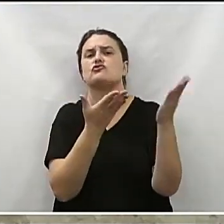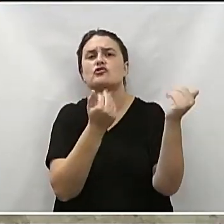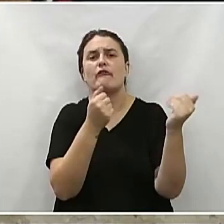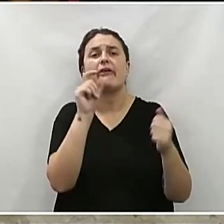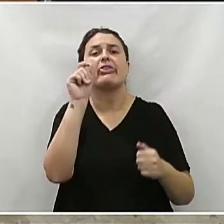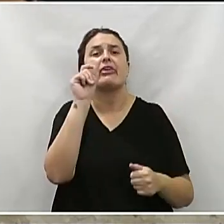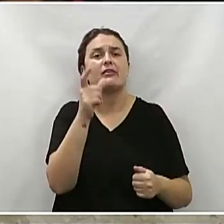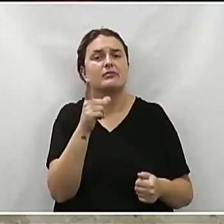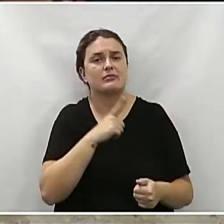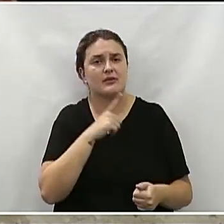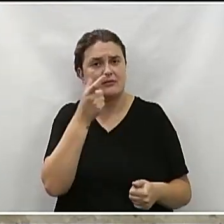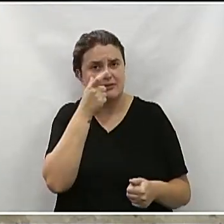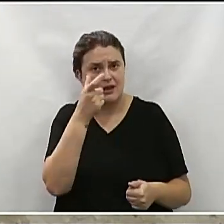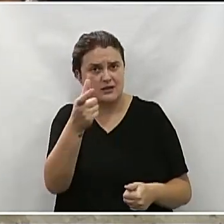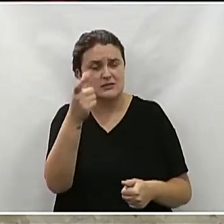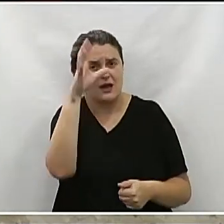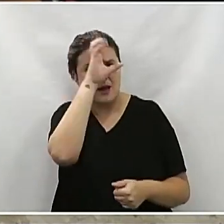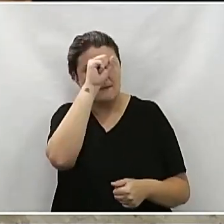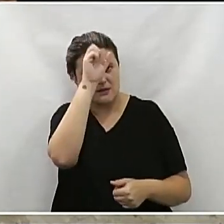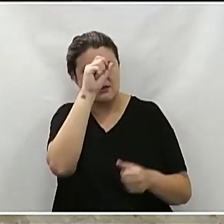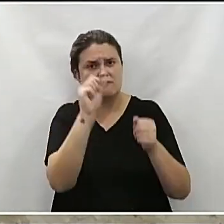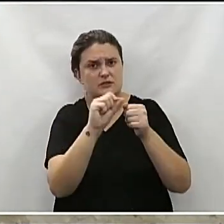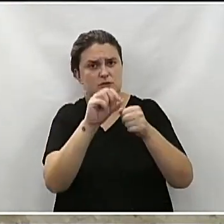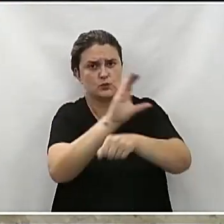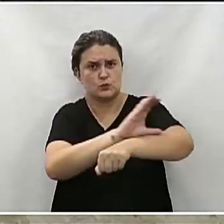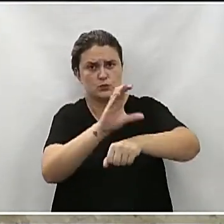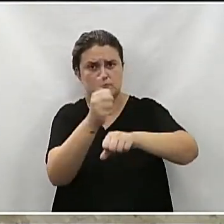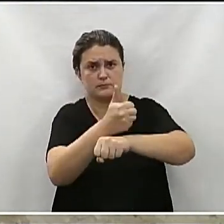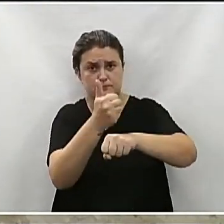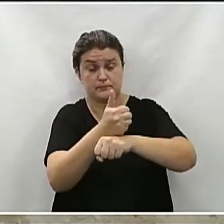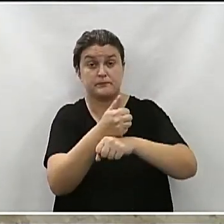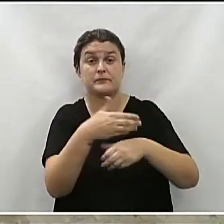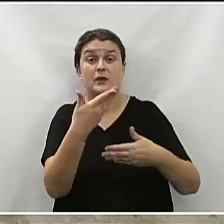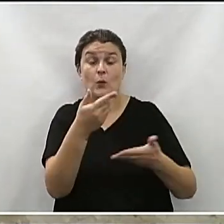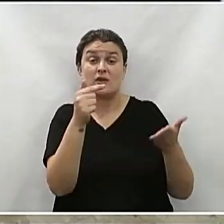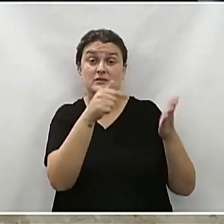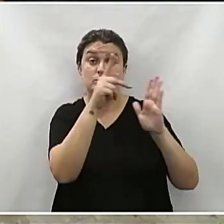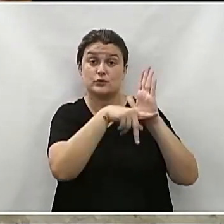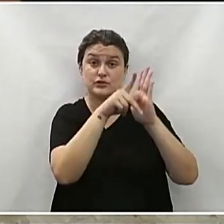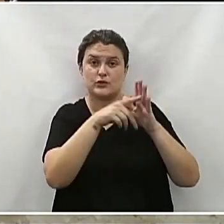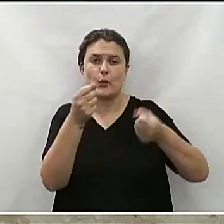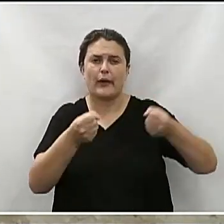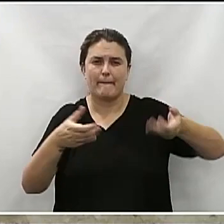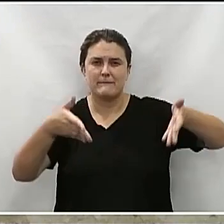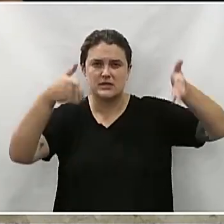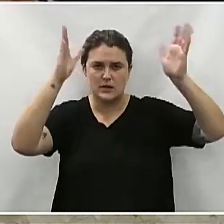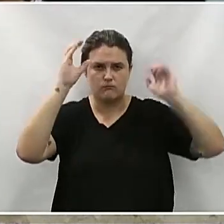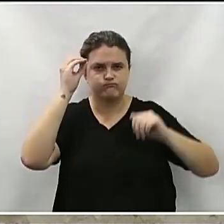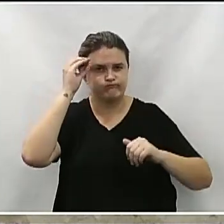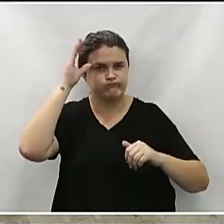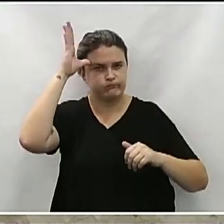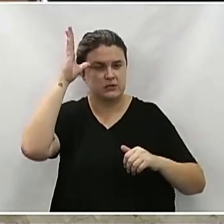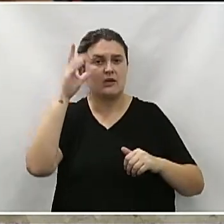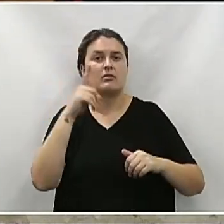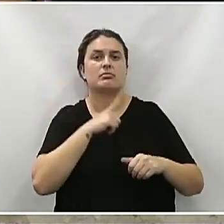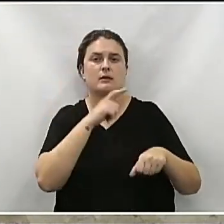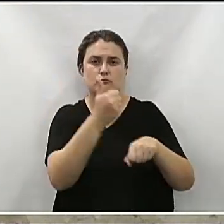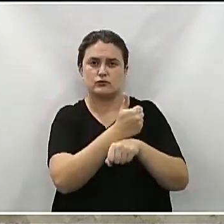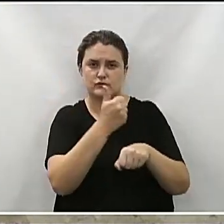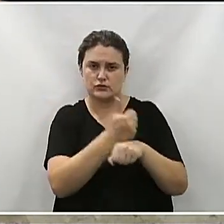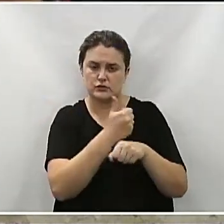que estão em casa e que querem uma oportunidade para poder ganhar o seu ganho. E essa carreta do conhecimento, ele traz consigo profissionais